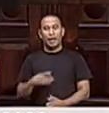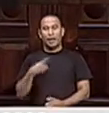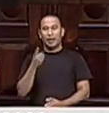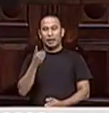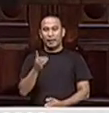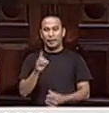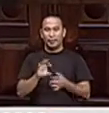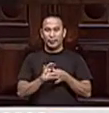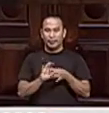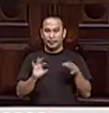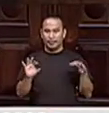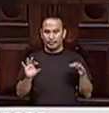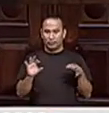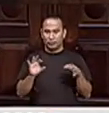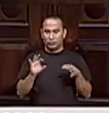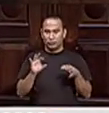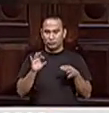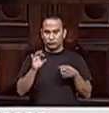do judiciário.